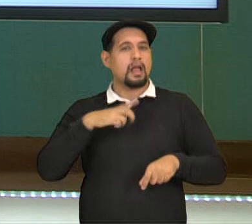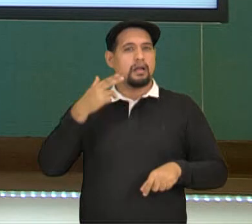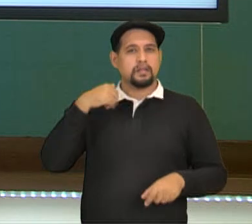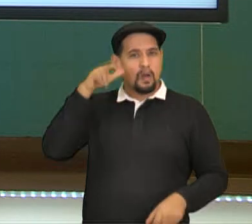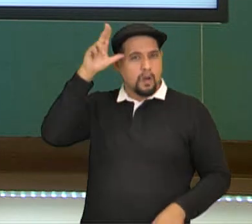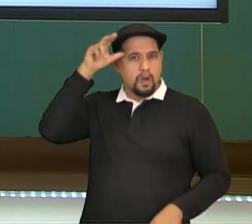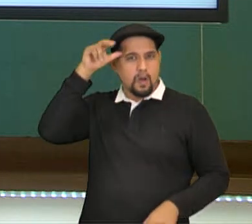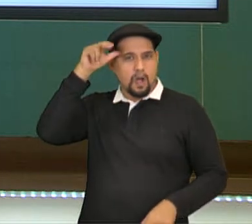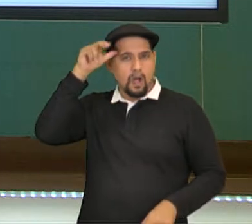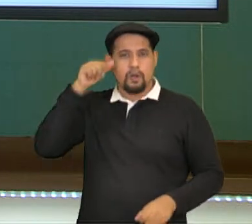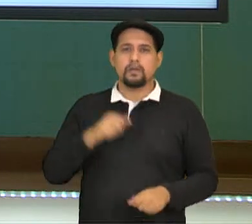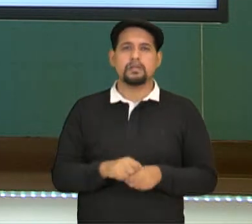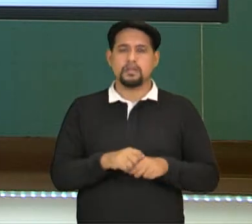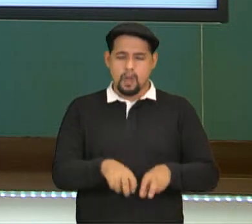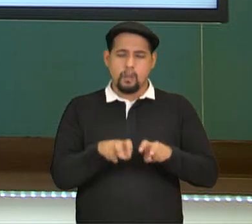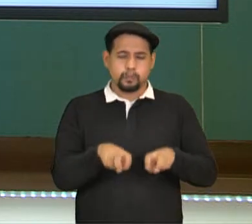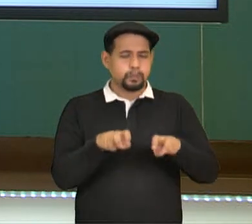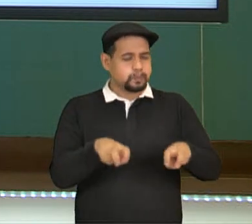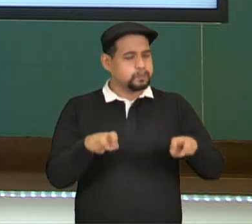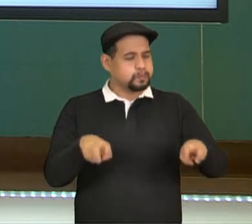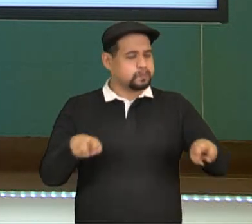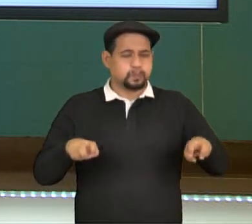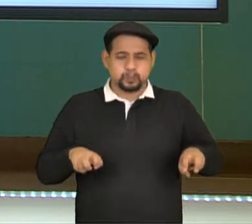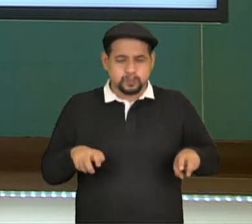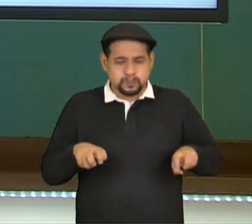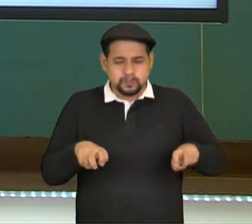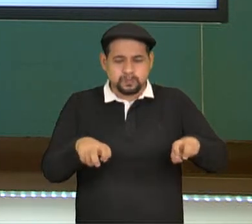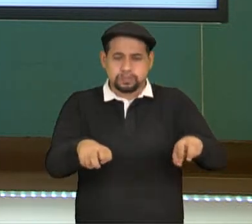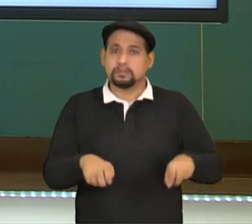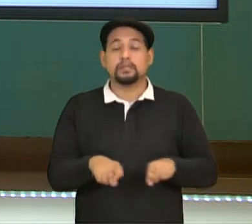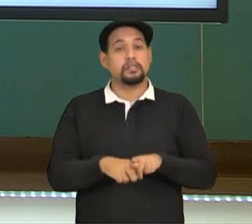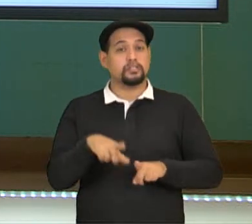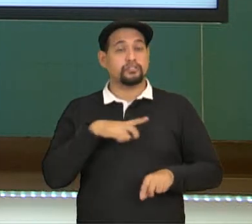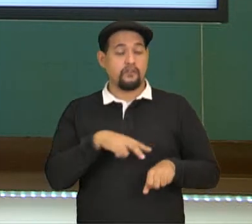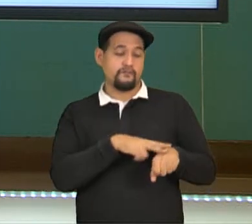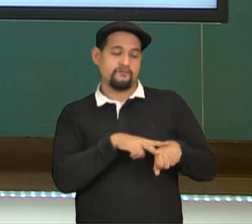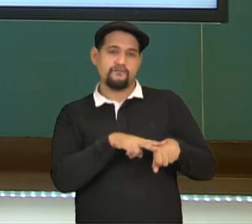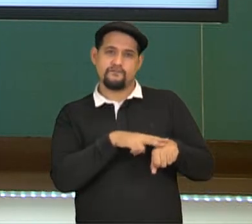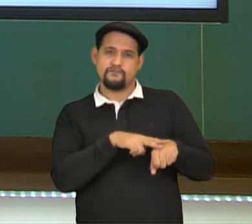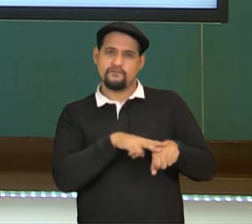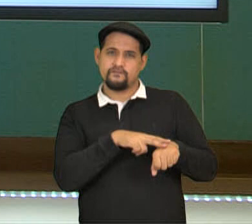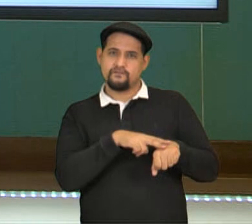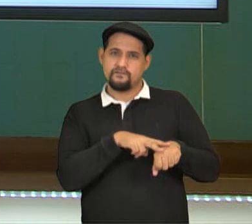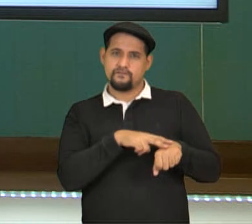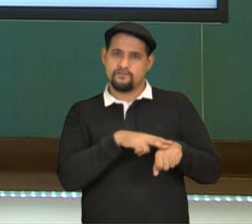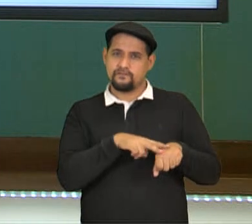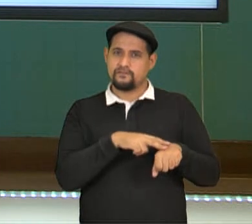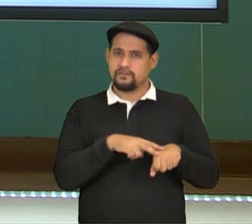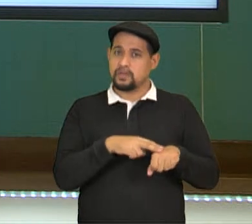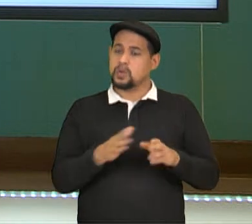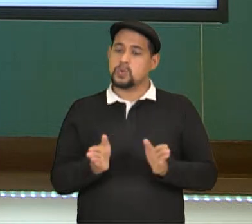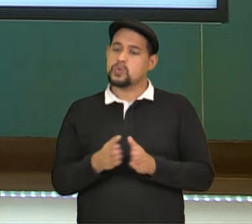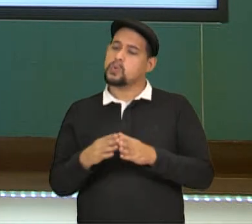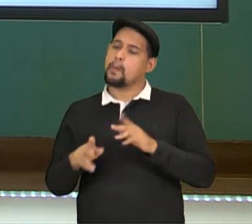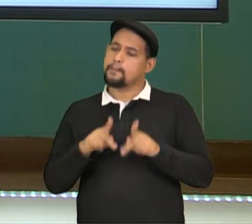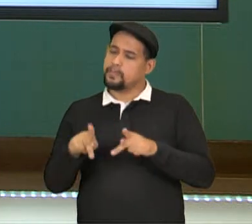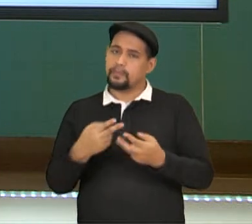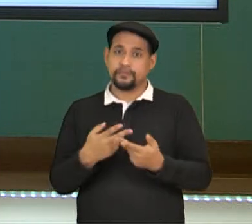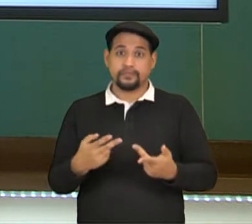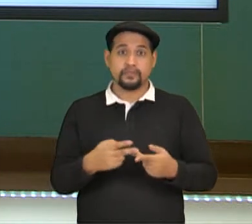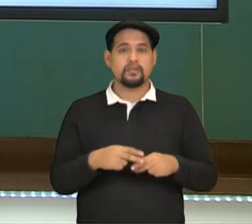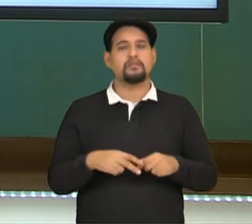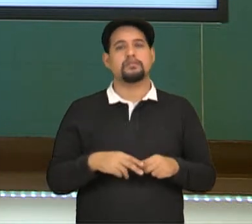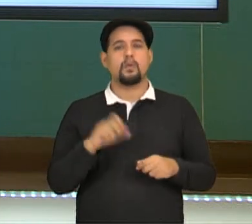de cavalo, a gente tinha o time azul e o time verde. O time azul representava mais a elite, o time verde mais a população em geral, que também era uma questão